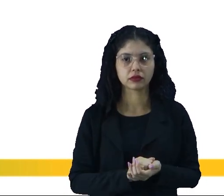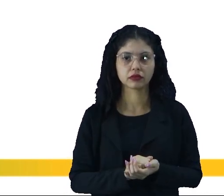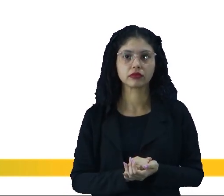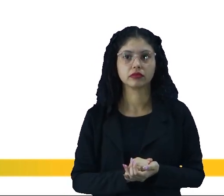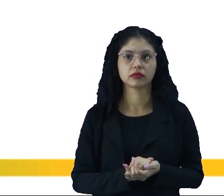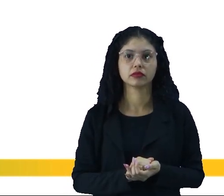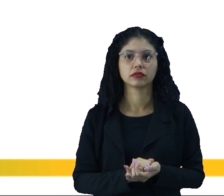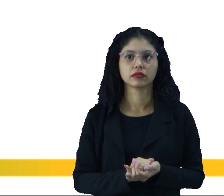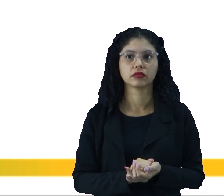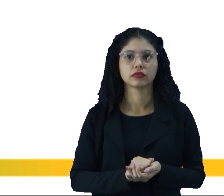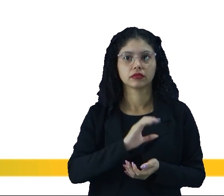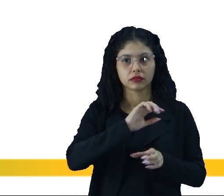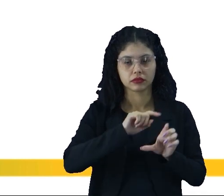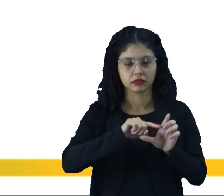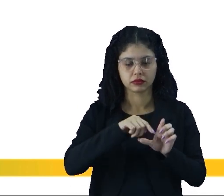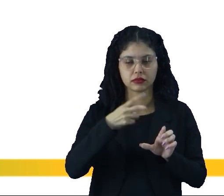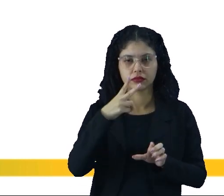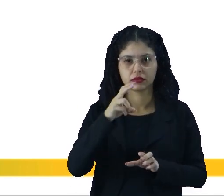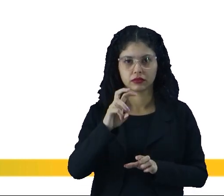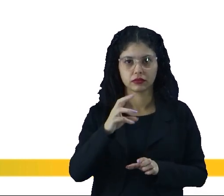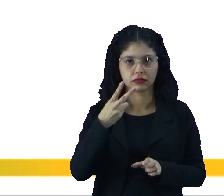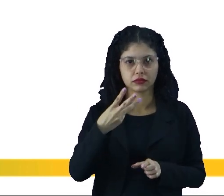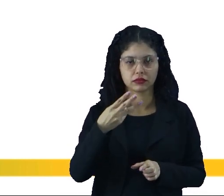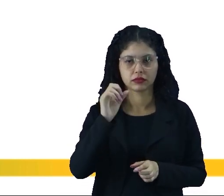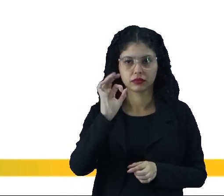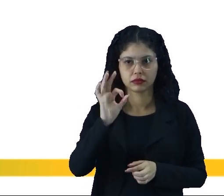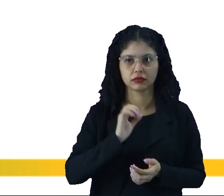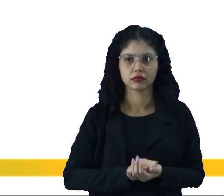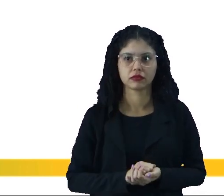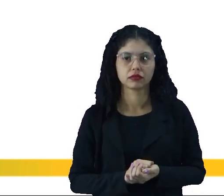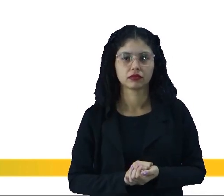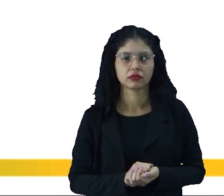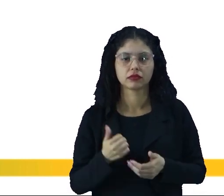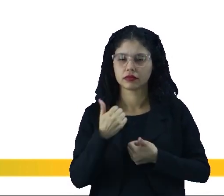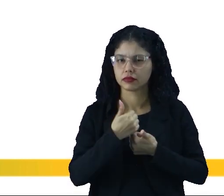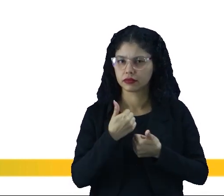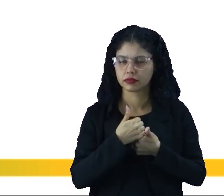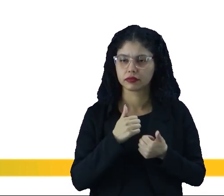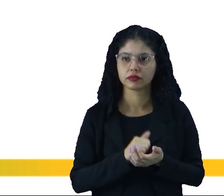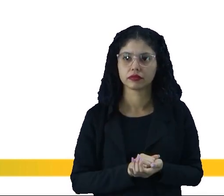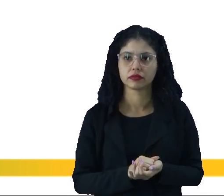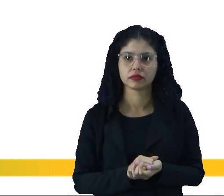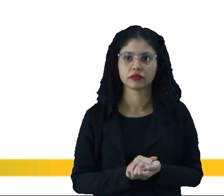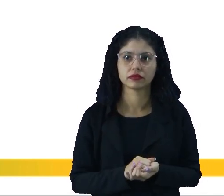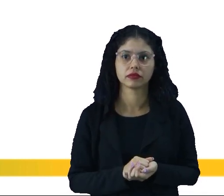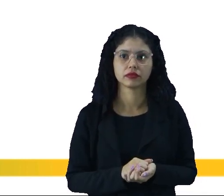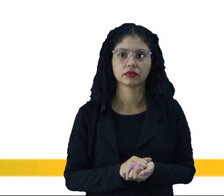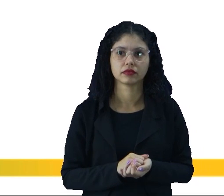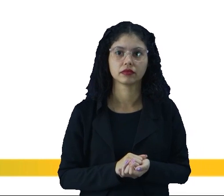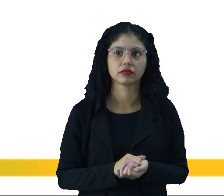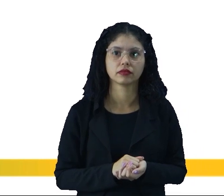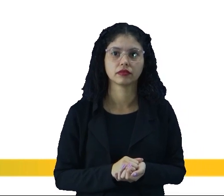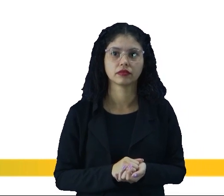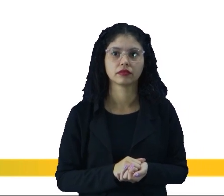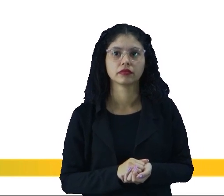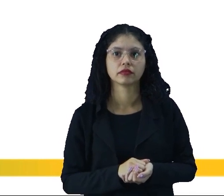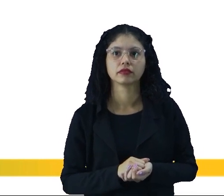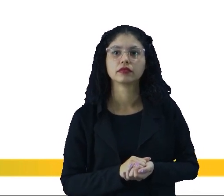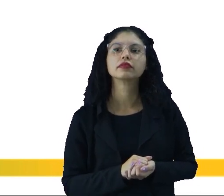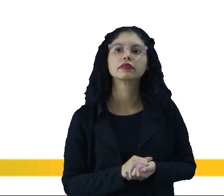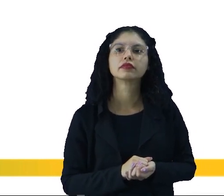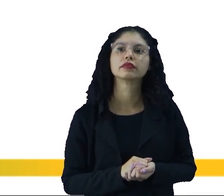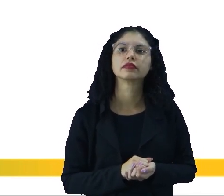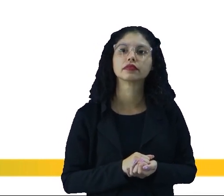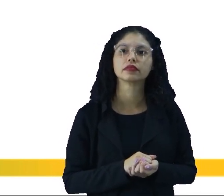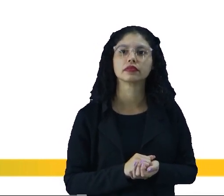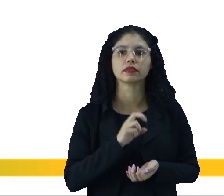V0 vezes cosseno do ângulo de 53 graus. Vamos fazer a substituição? Na questão ele falou para nós que o cosseno